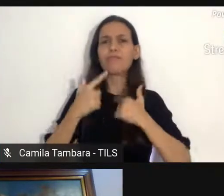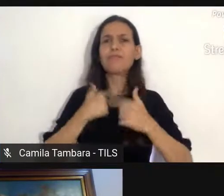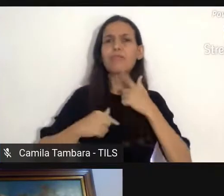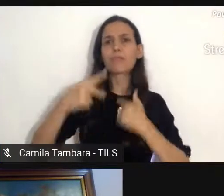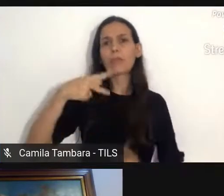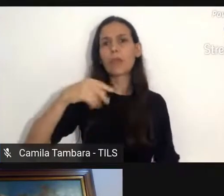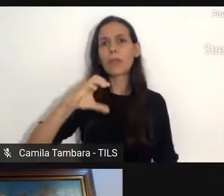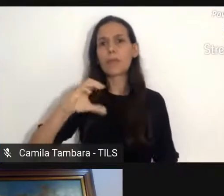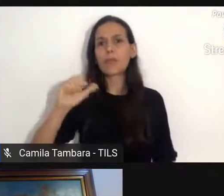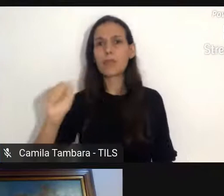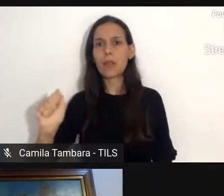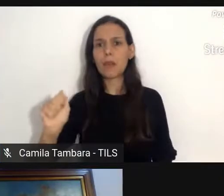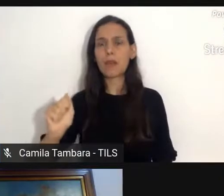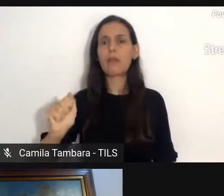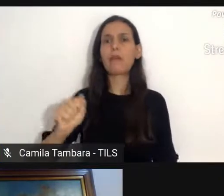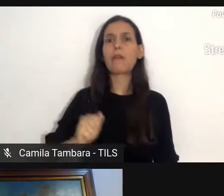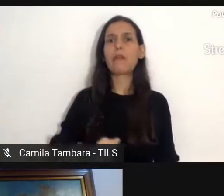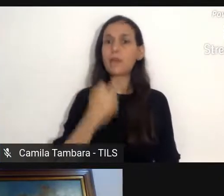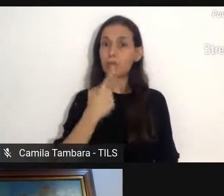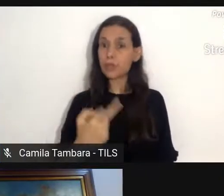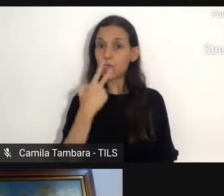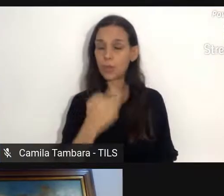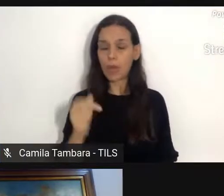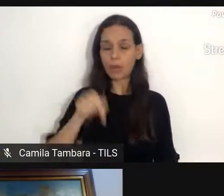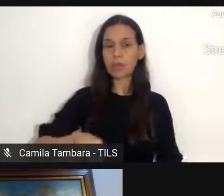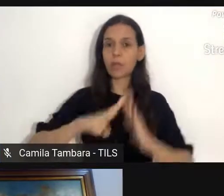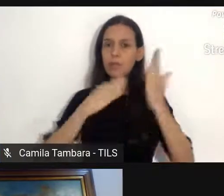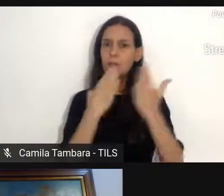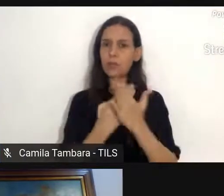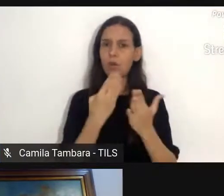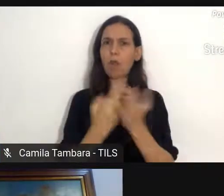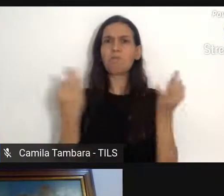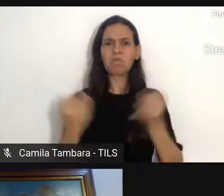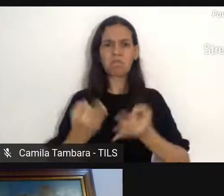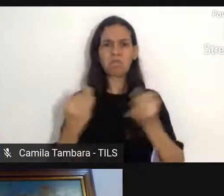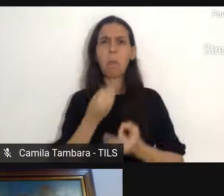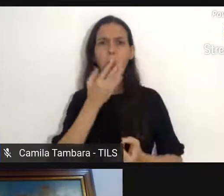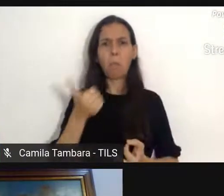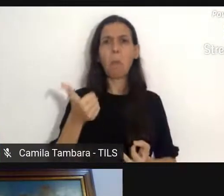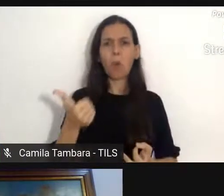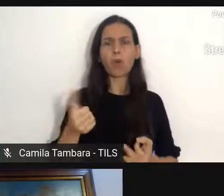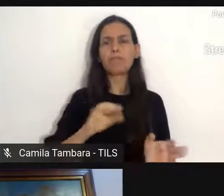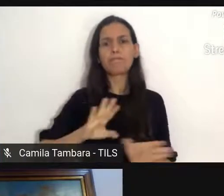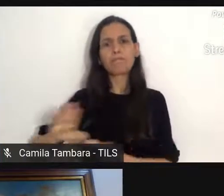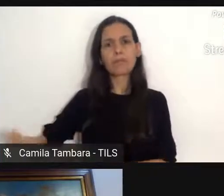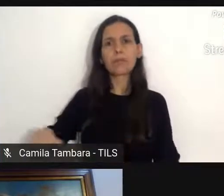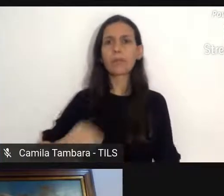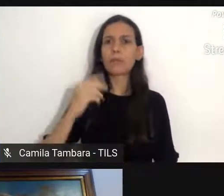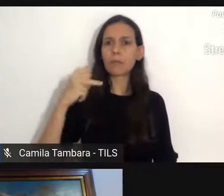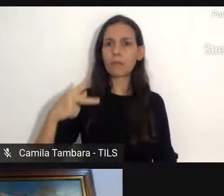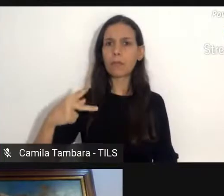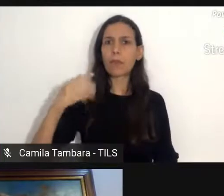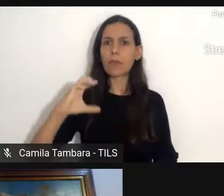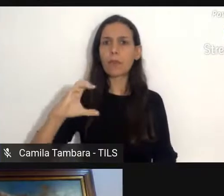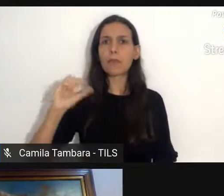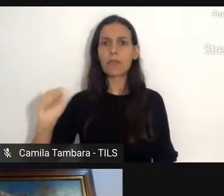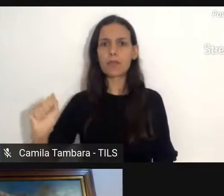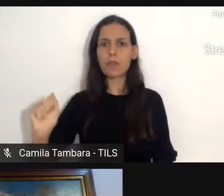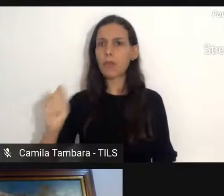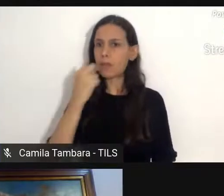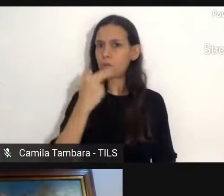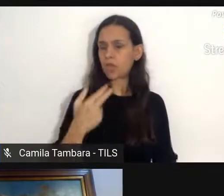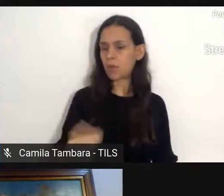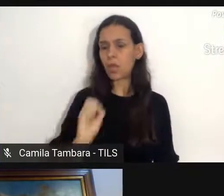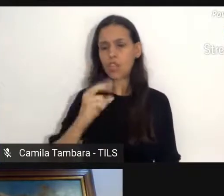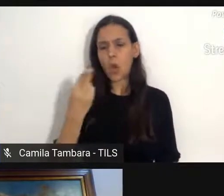aqui da escola. Muito boa, por sinal. Ok, mas que seja, como PCA de linguagens, ou como professor de educação física,